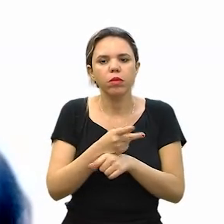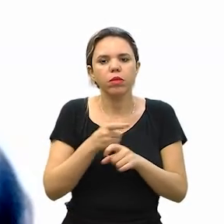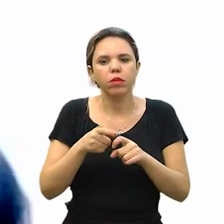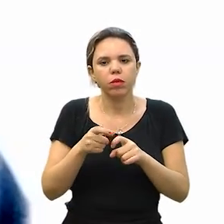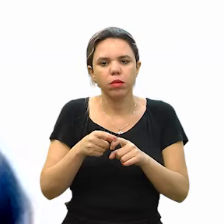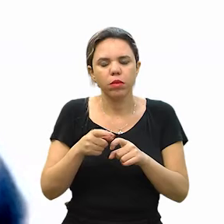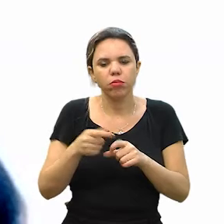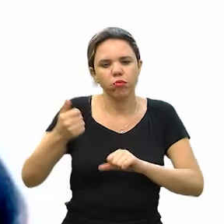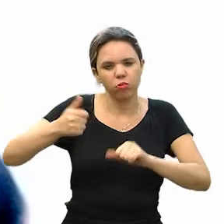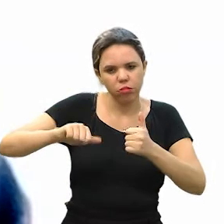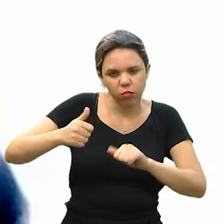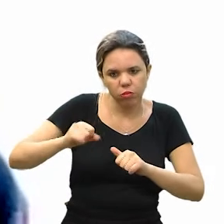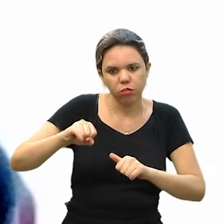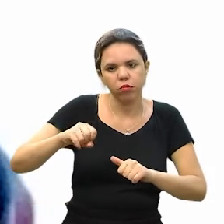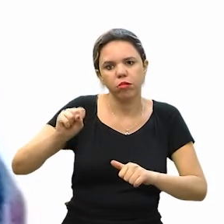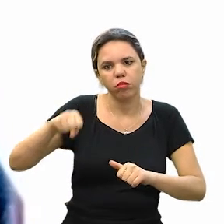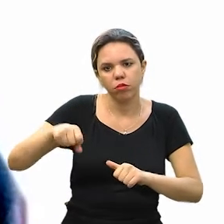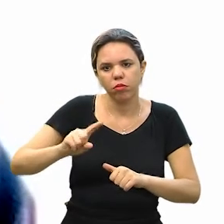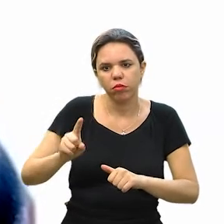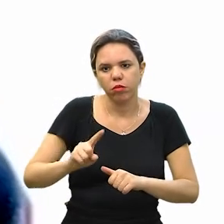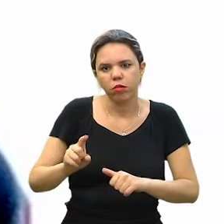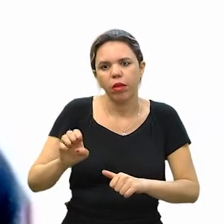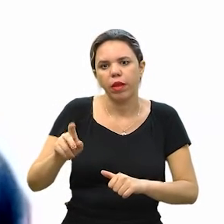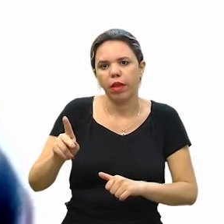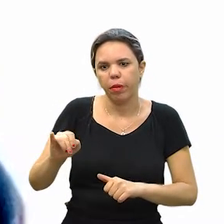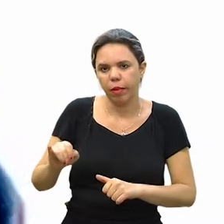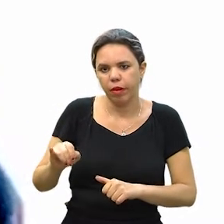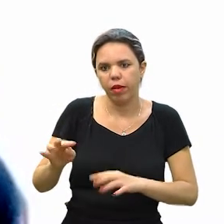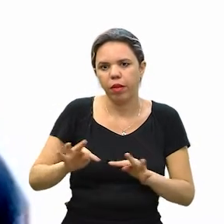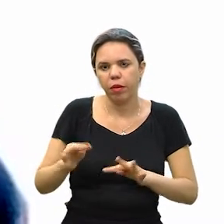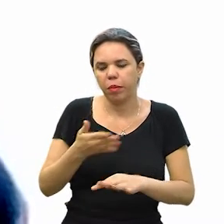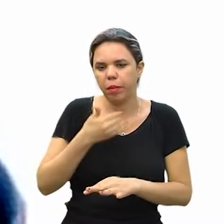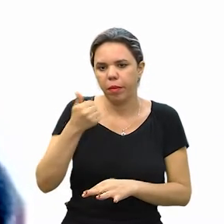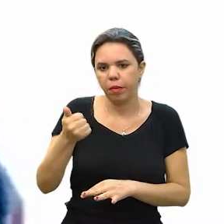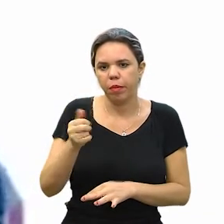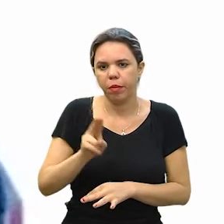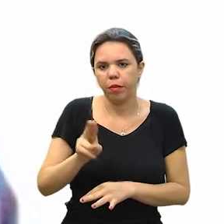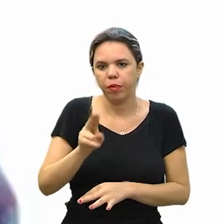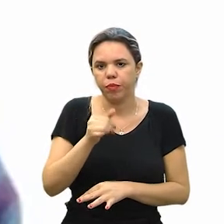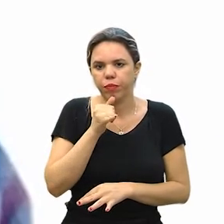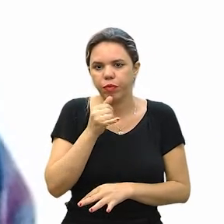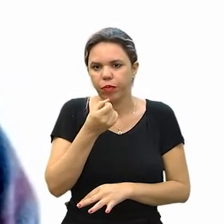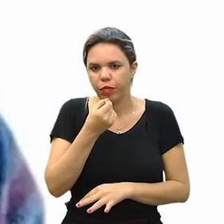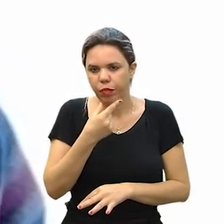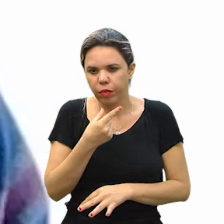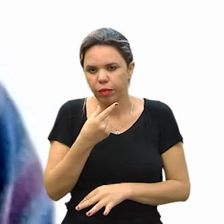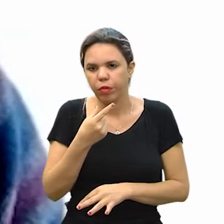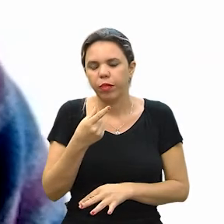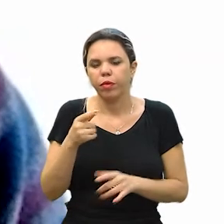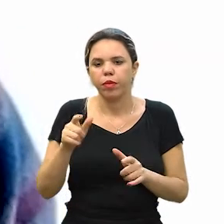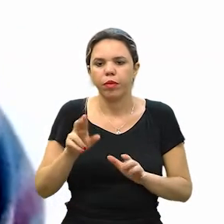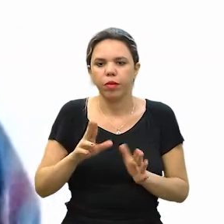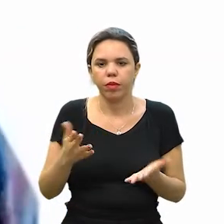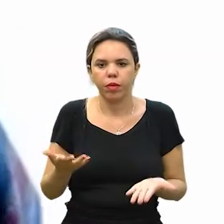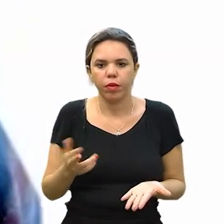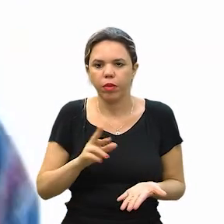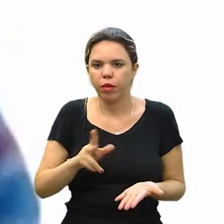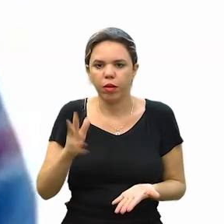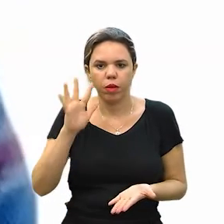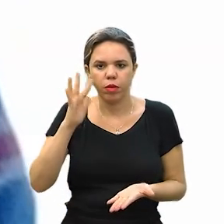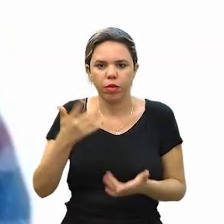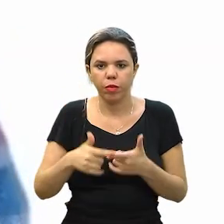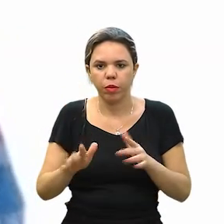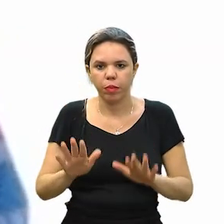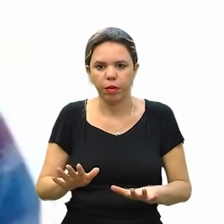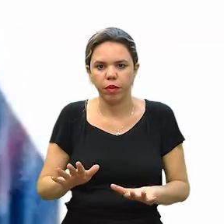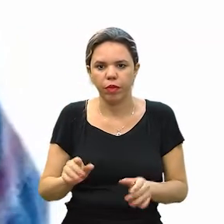procurar um médico, porque ele vai avaliar se é ou não herpes zoster e qual o melhor tratamento. Às vezes o uso de um medicamento local, ele não